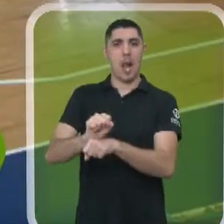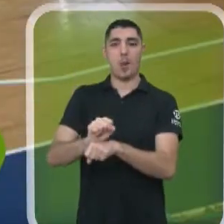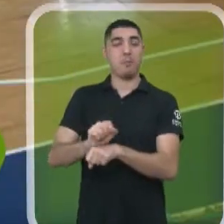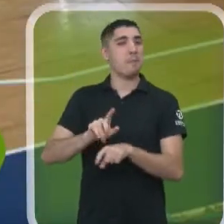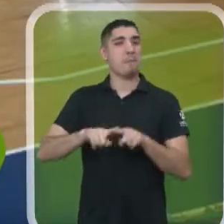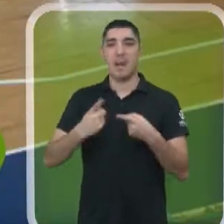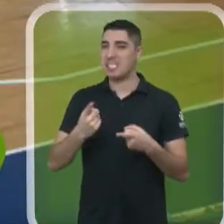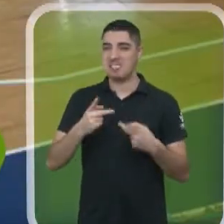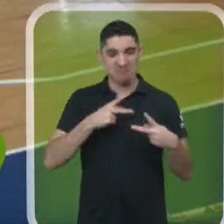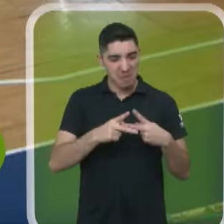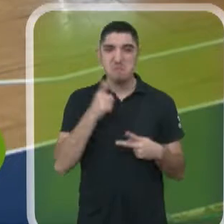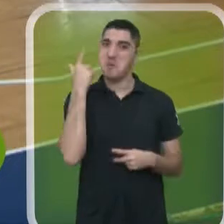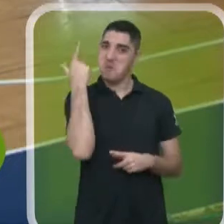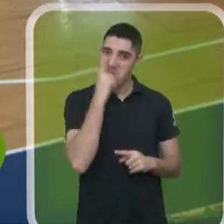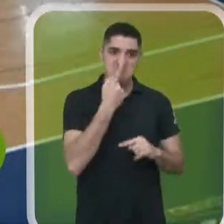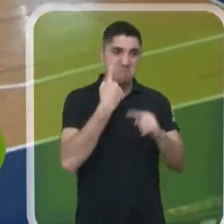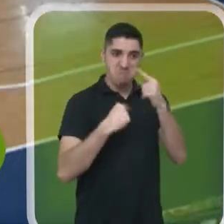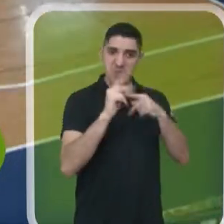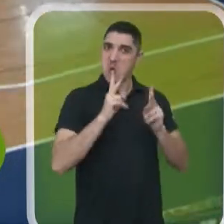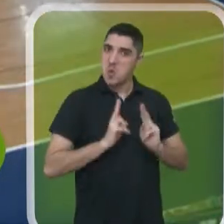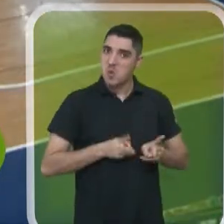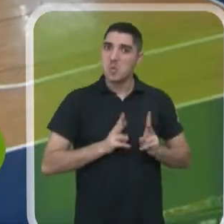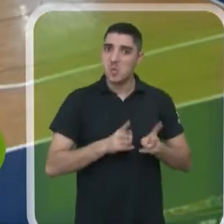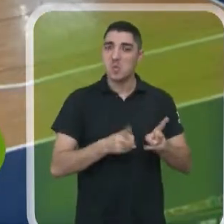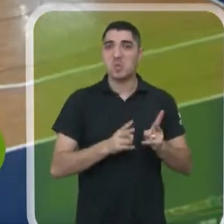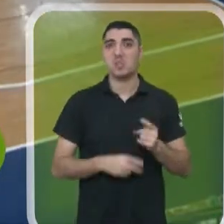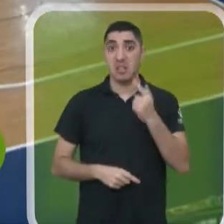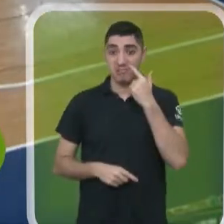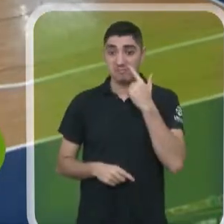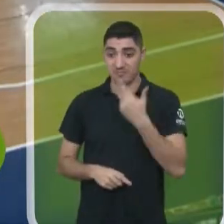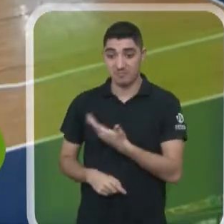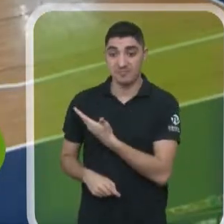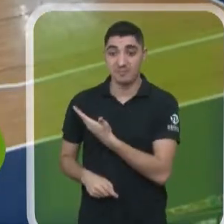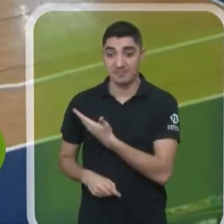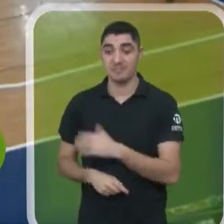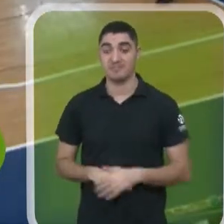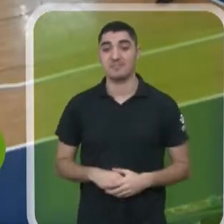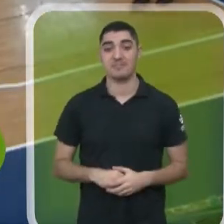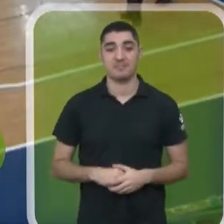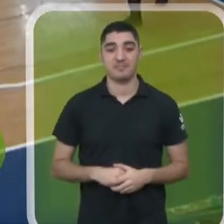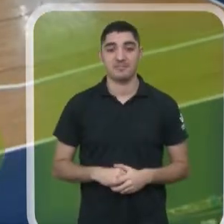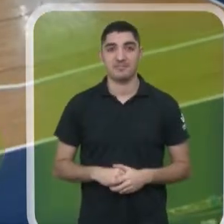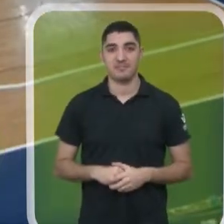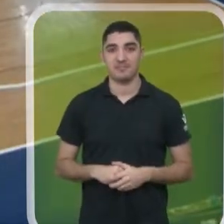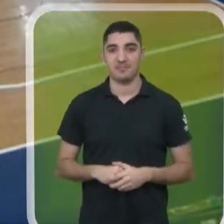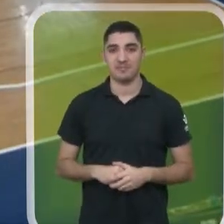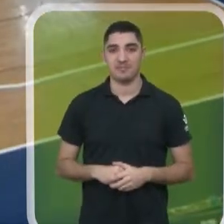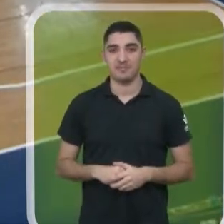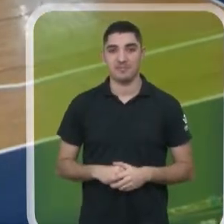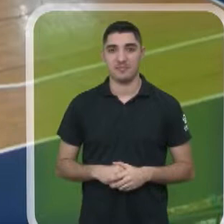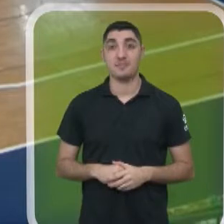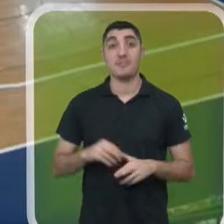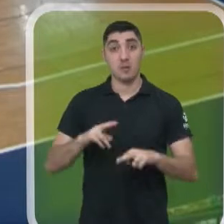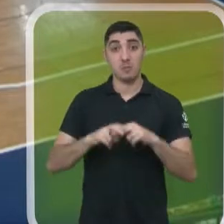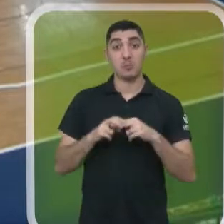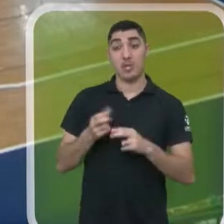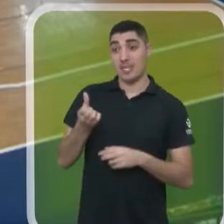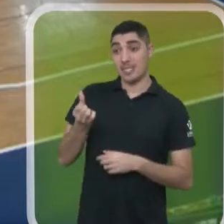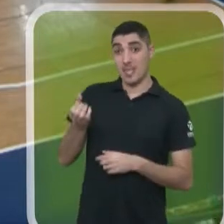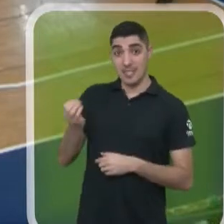surtiu muito efeito não pois o São José Manteve a vantagem e fechou o terceiro período em 23 a 18